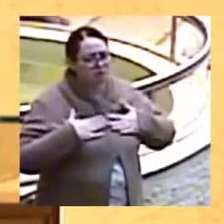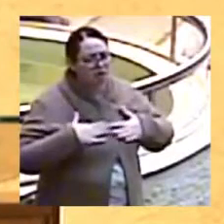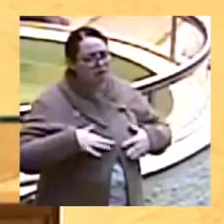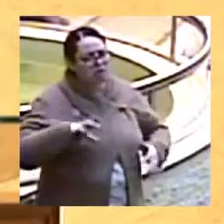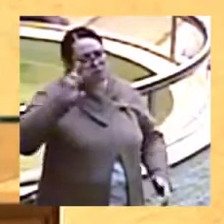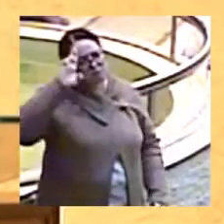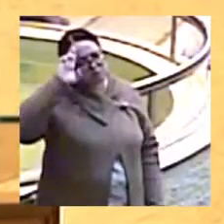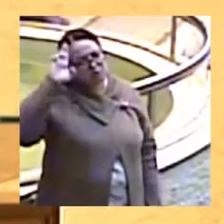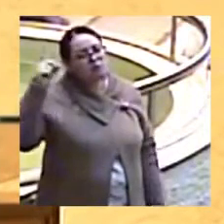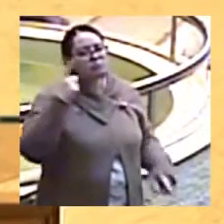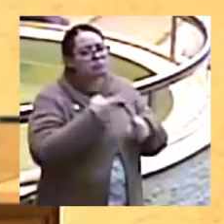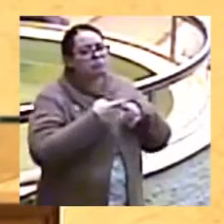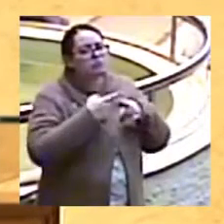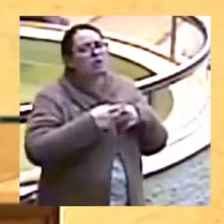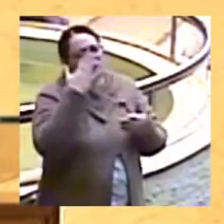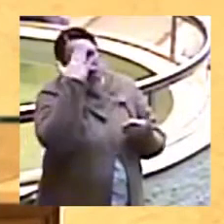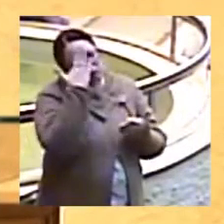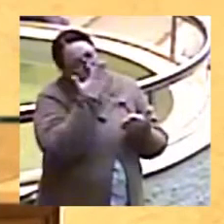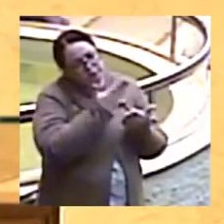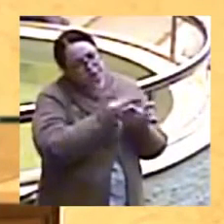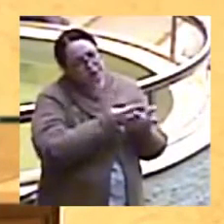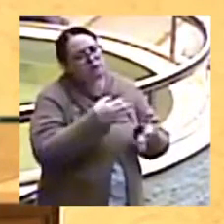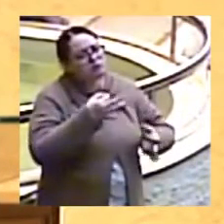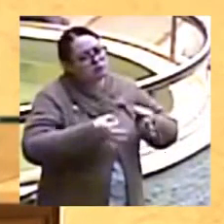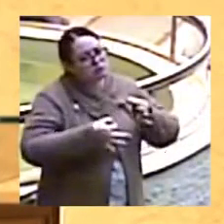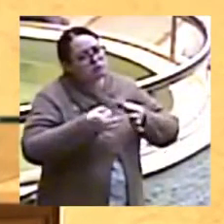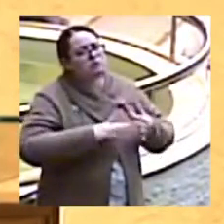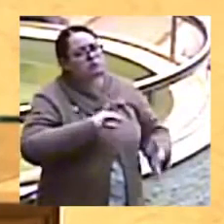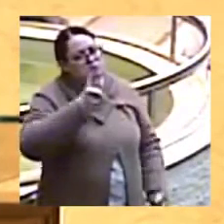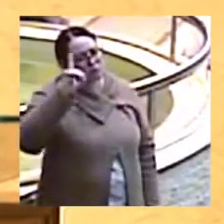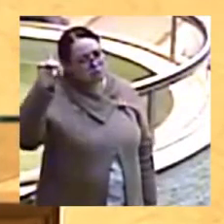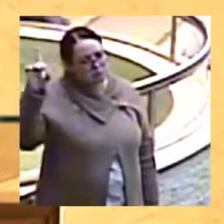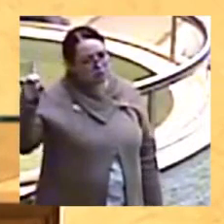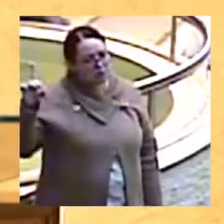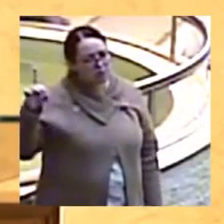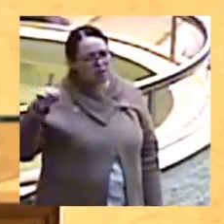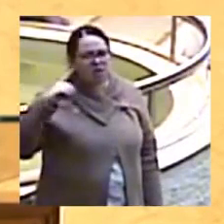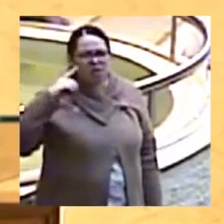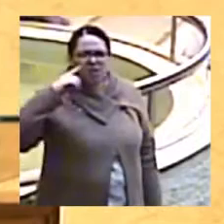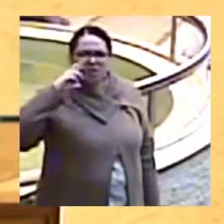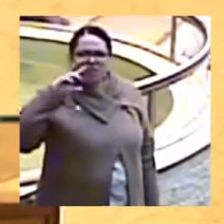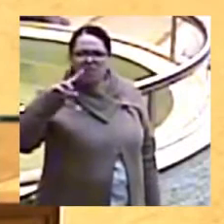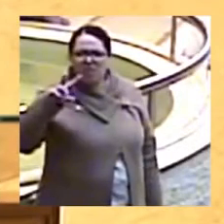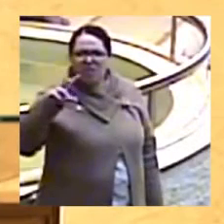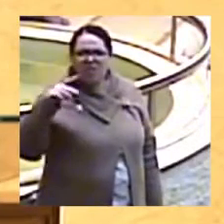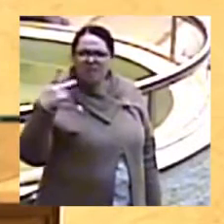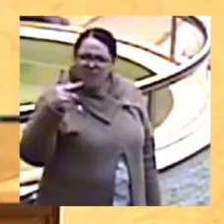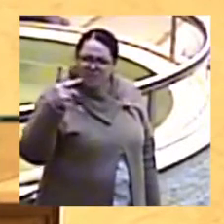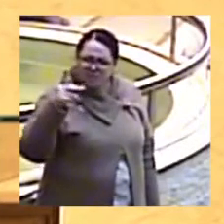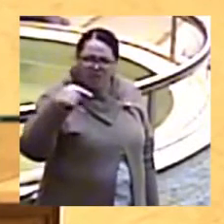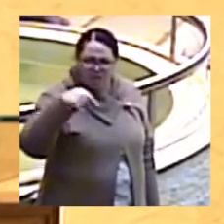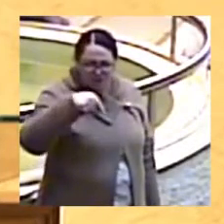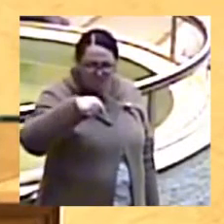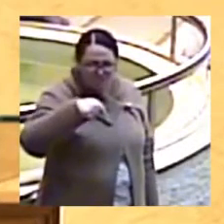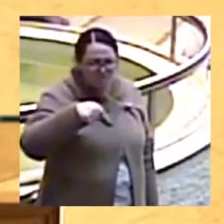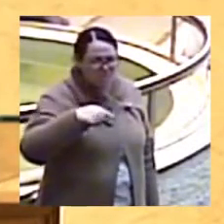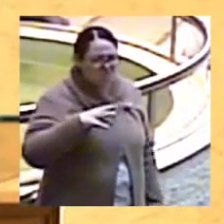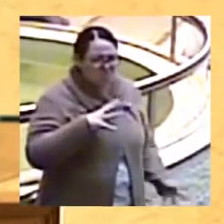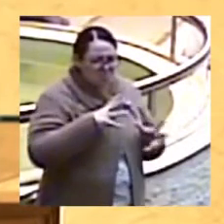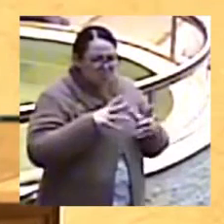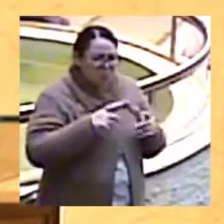ser, que, eu não consiga, ver a vitória, do povo de Deus, em vida, nesta terra, como, tantos outros,